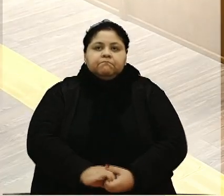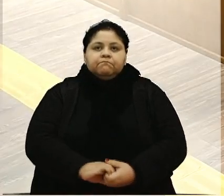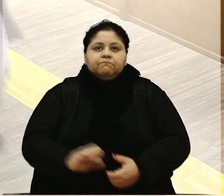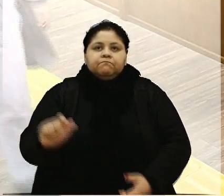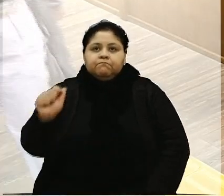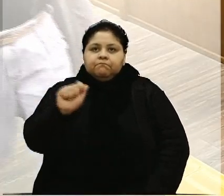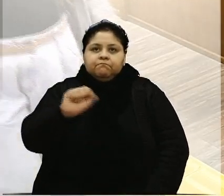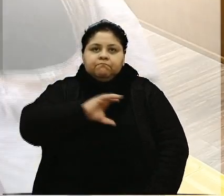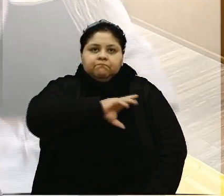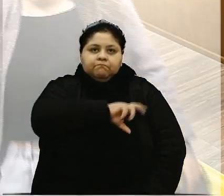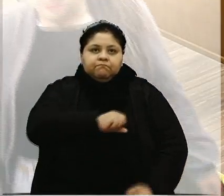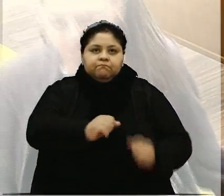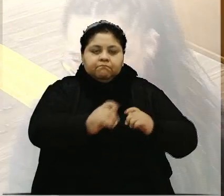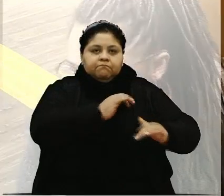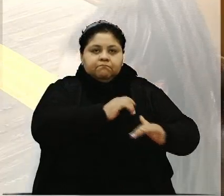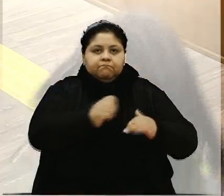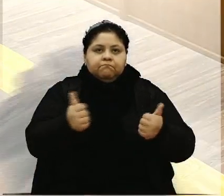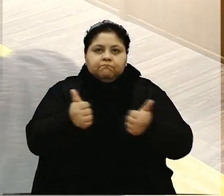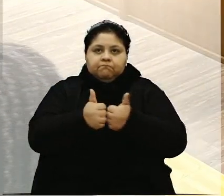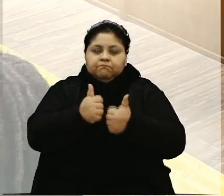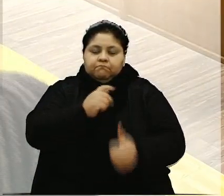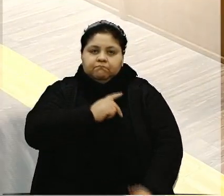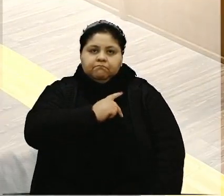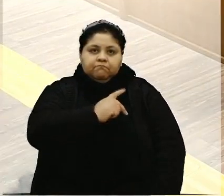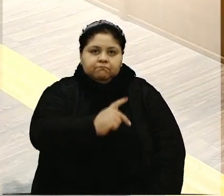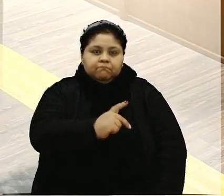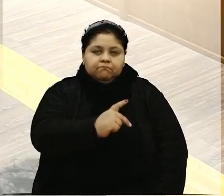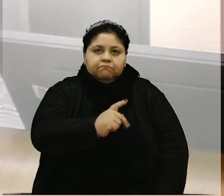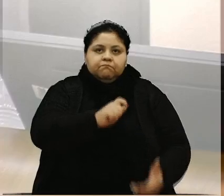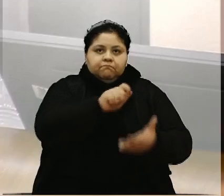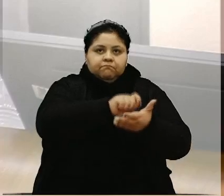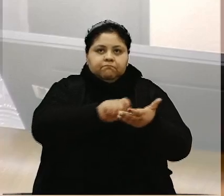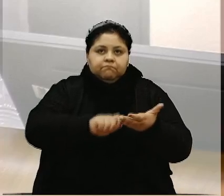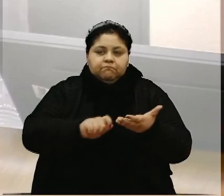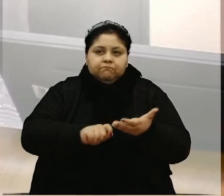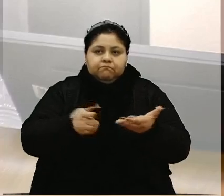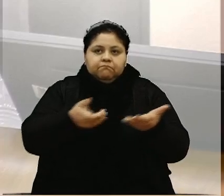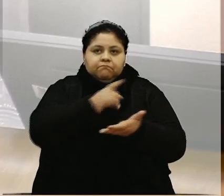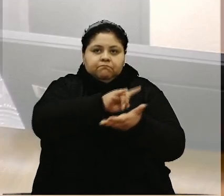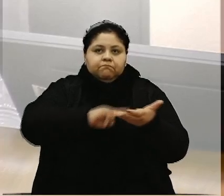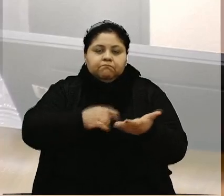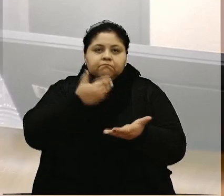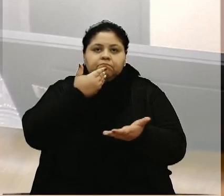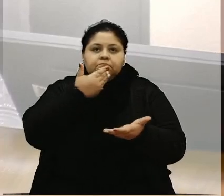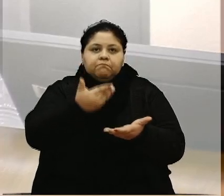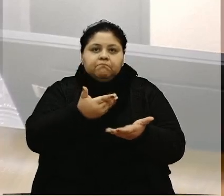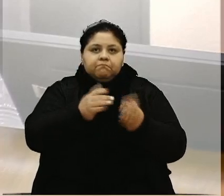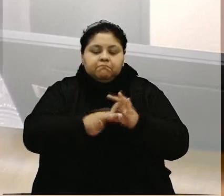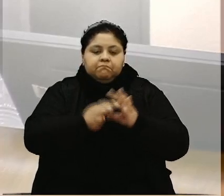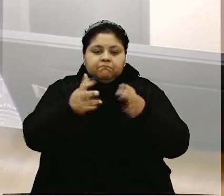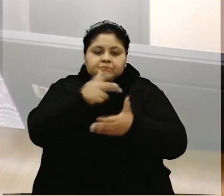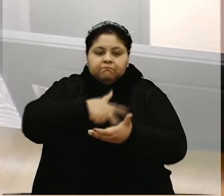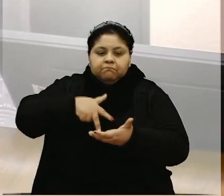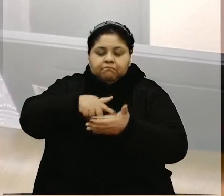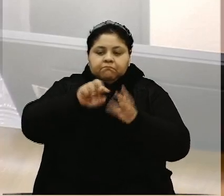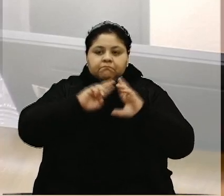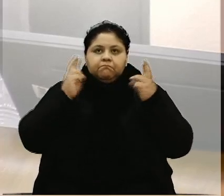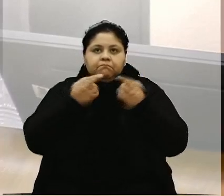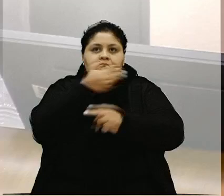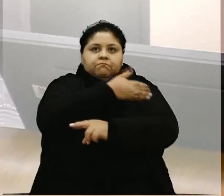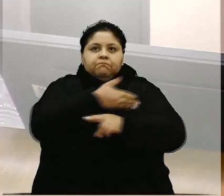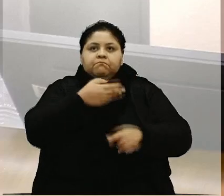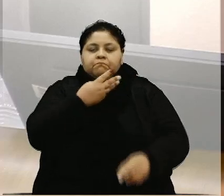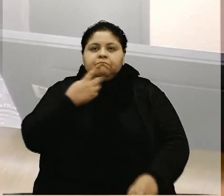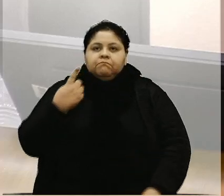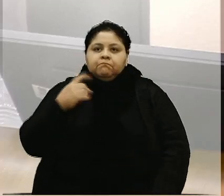Associação Amor em Movimento, através de sua presidente, que o presidente subscreve, vem por meio deste solicitar o espaço da Tribuna Livre da sessão ordinária do dia 31